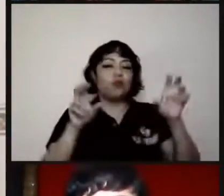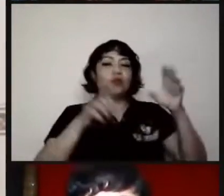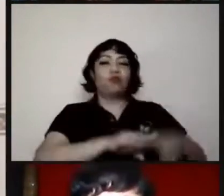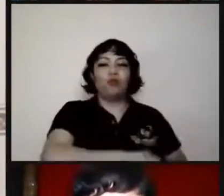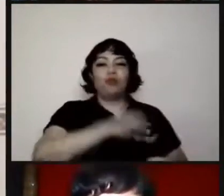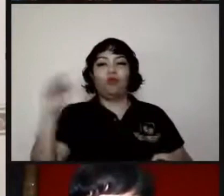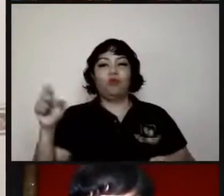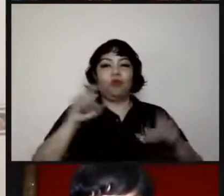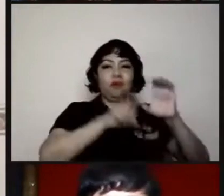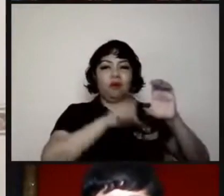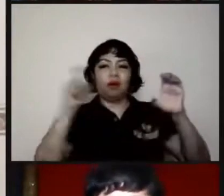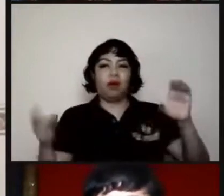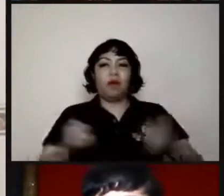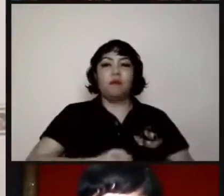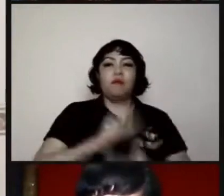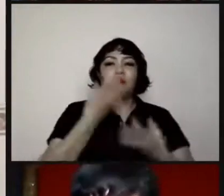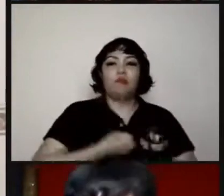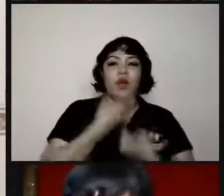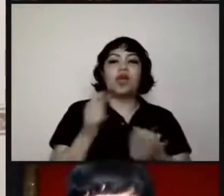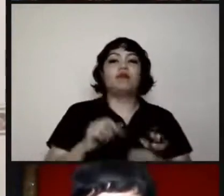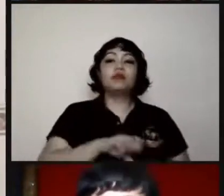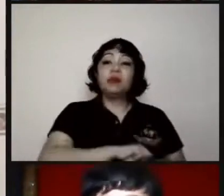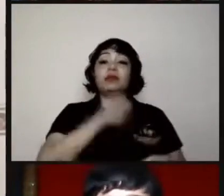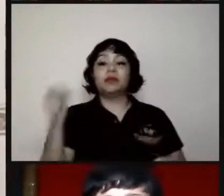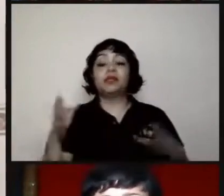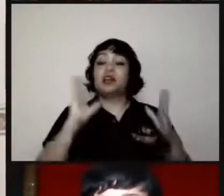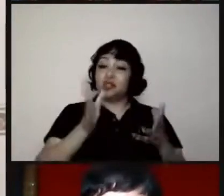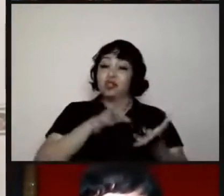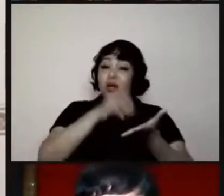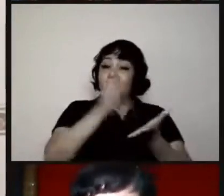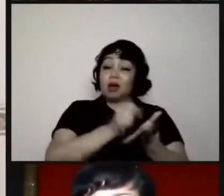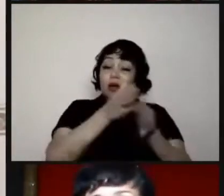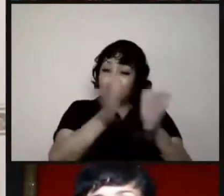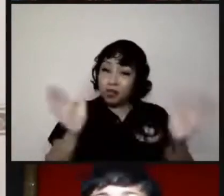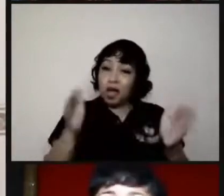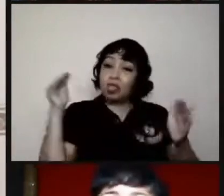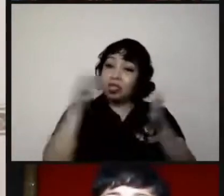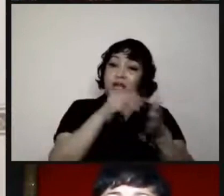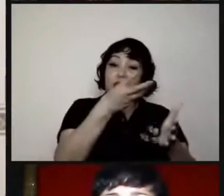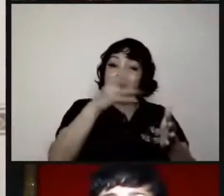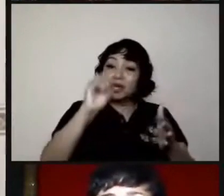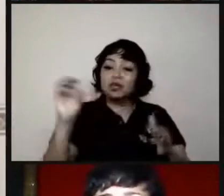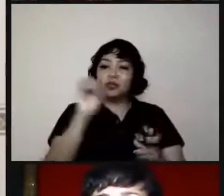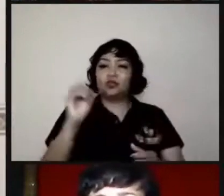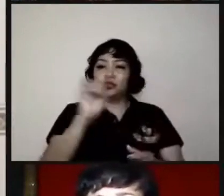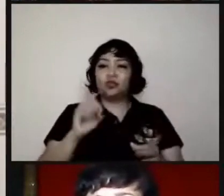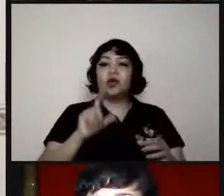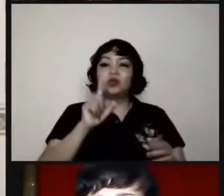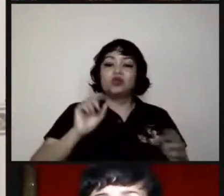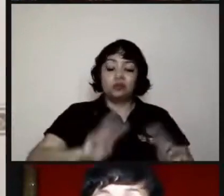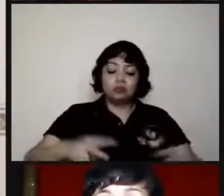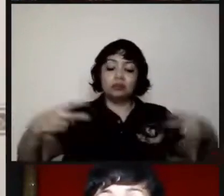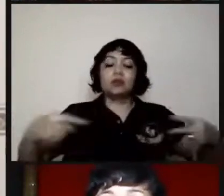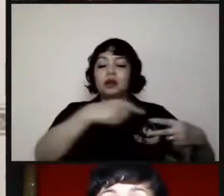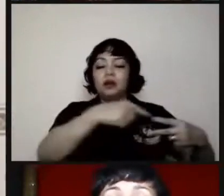concurso Poemas para a Independência, que já está aberto até o dia 30 de outubro, pelo nosso site